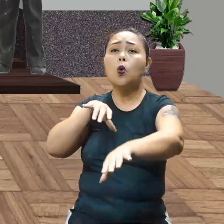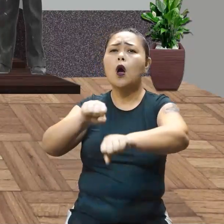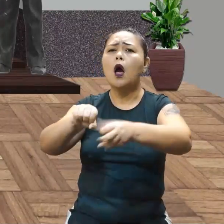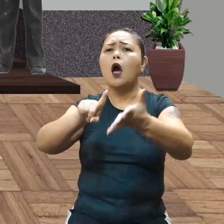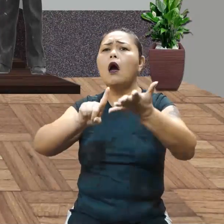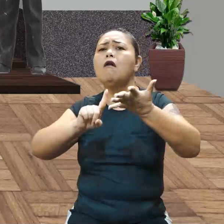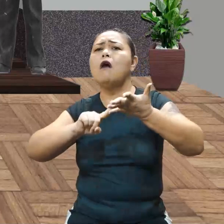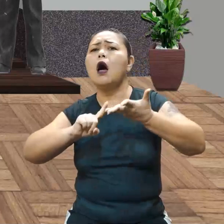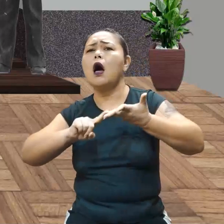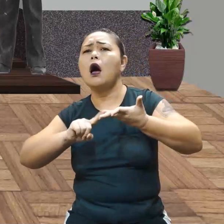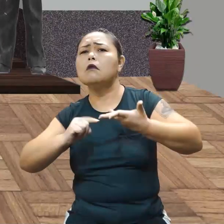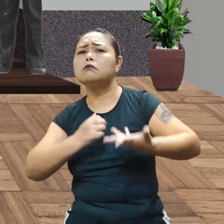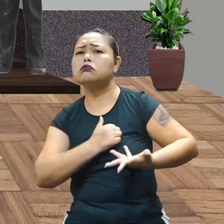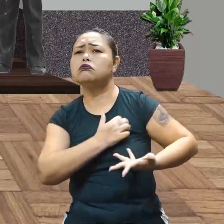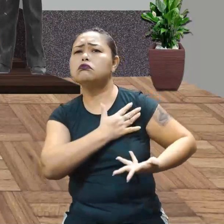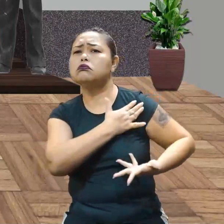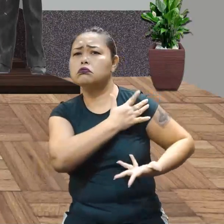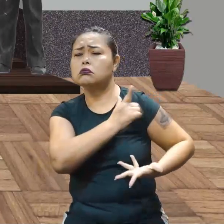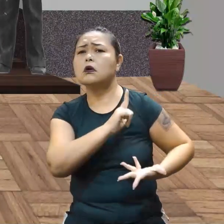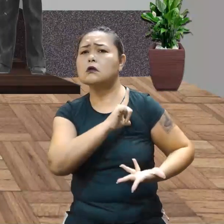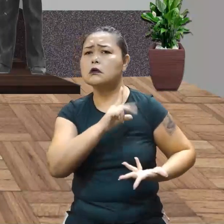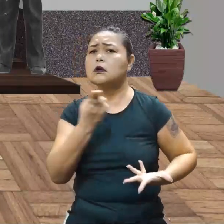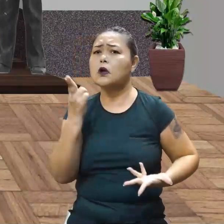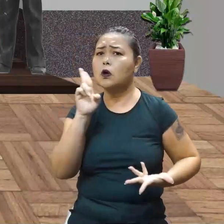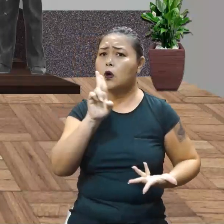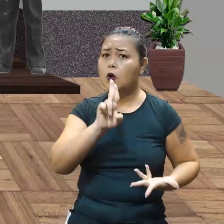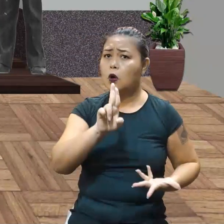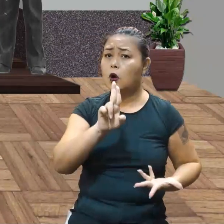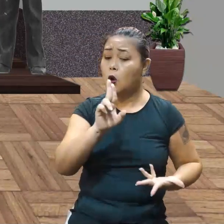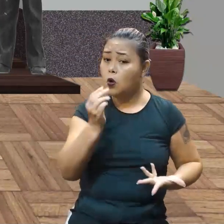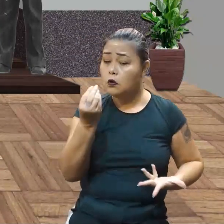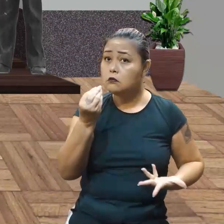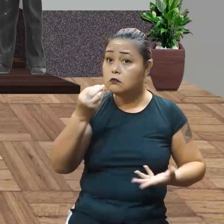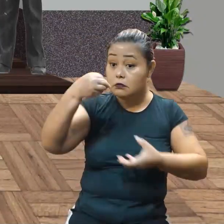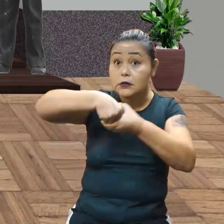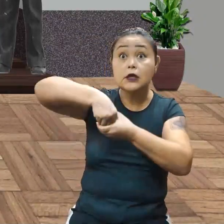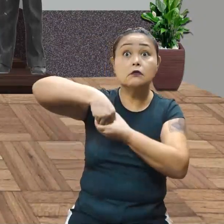vários militares que tiveram nome na história do Brasil.